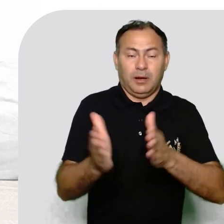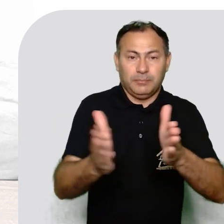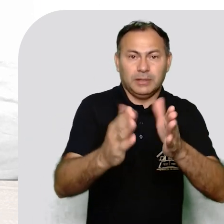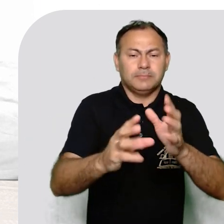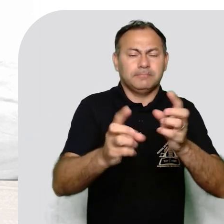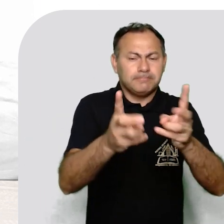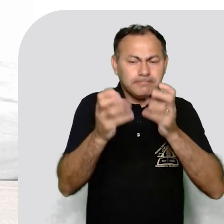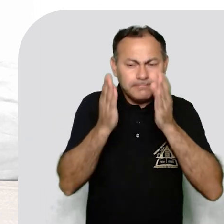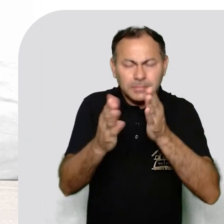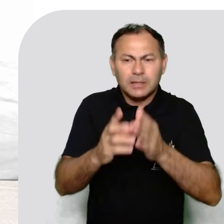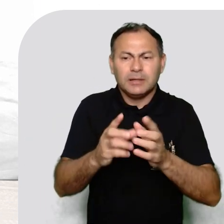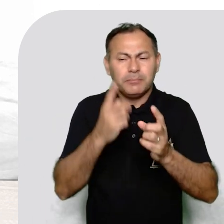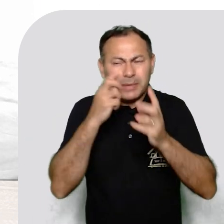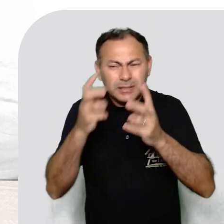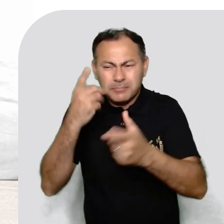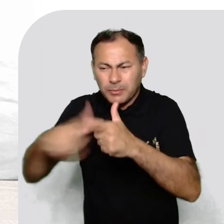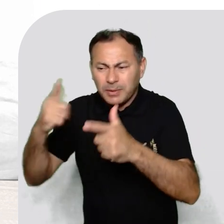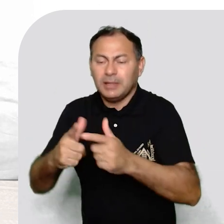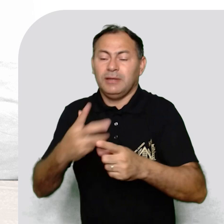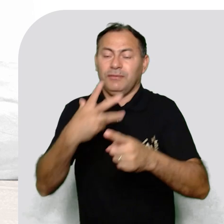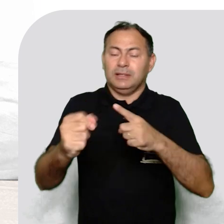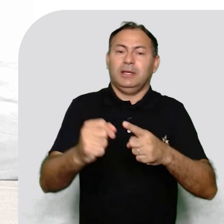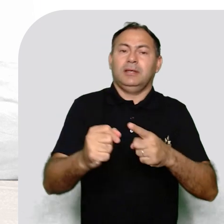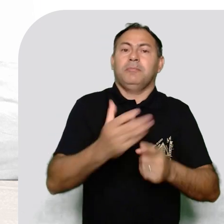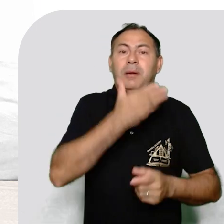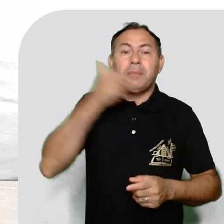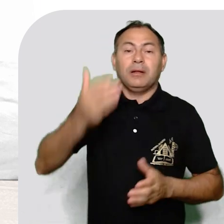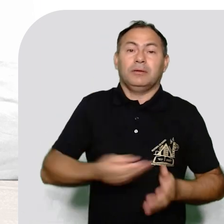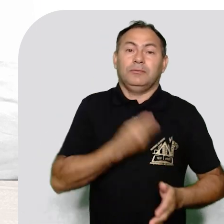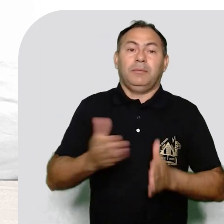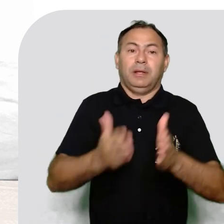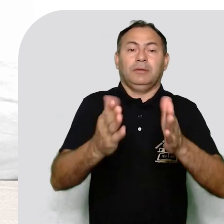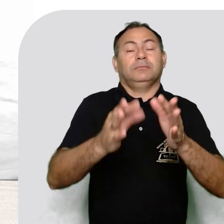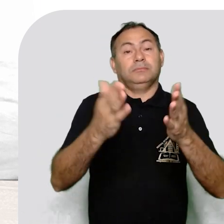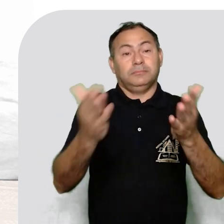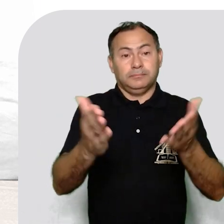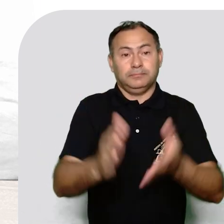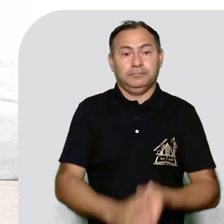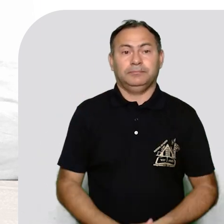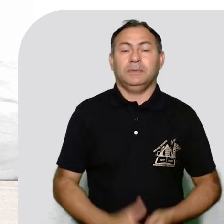de identificar ameaças e de superar essas ameaças,